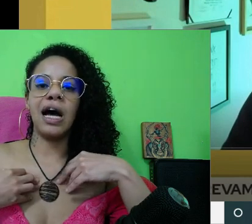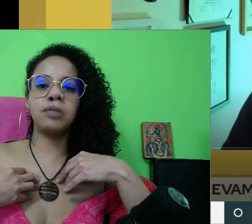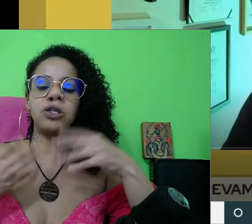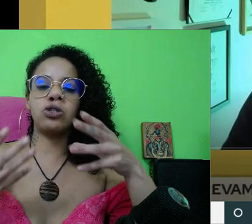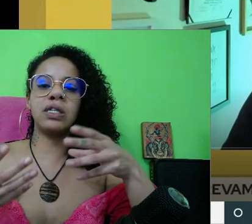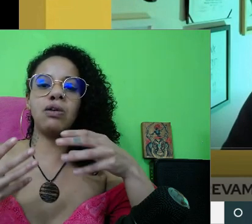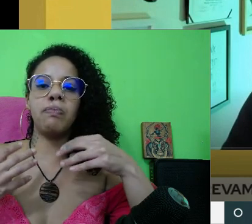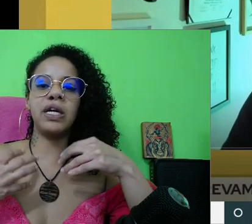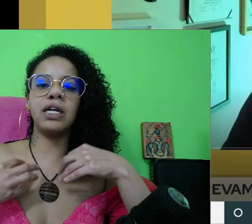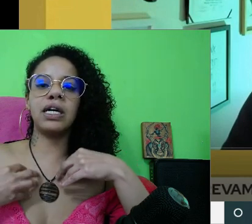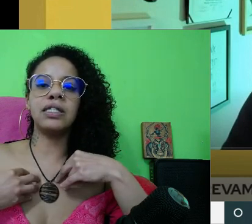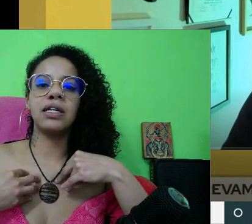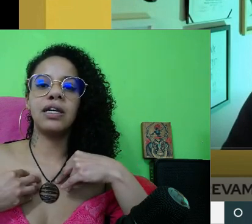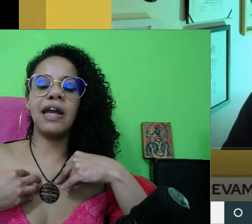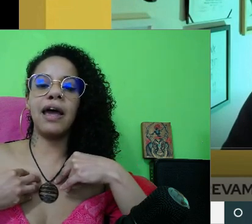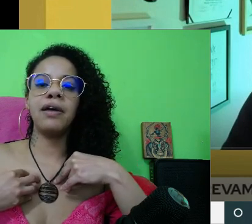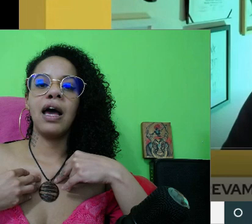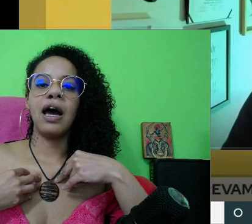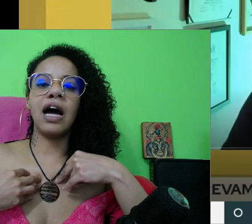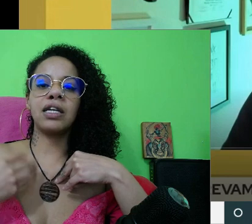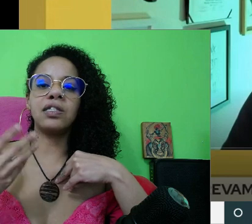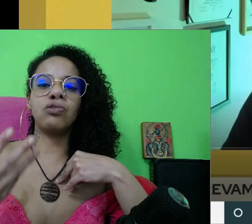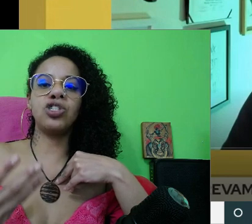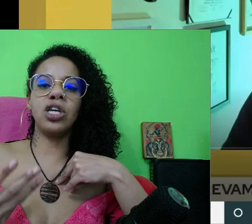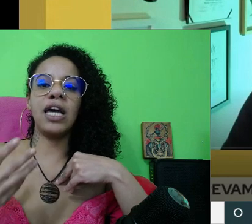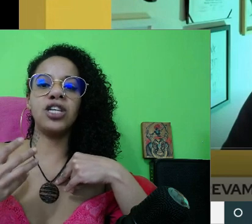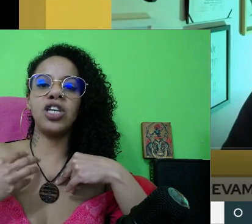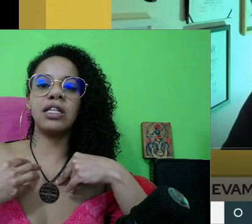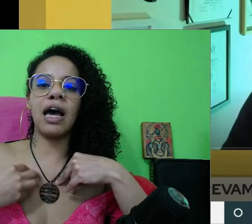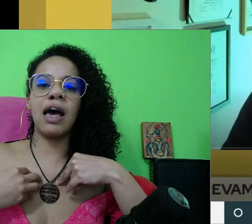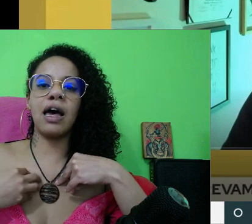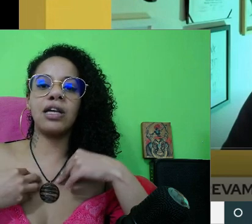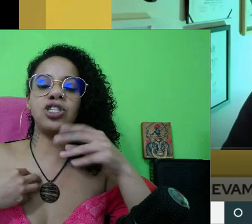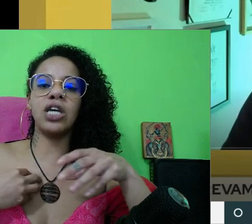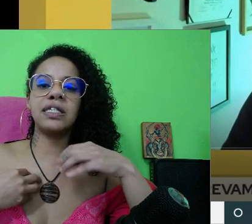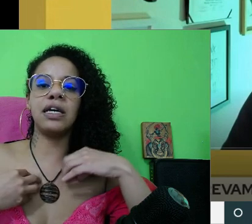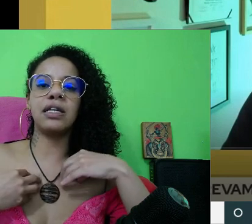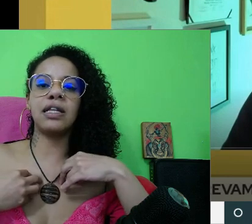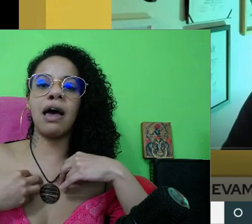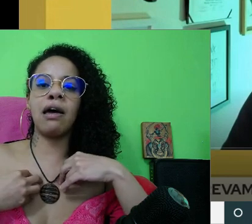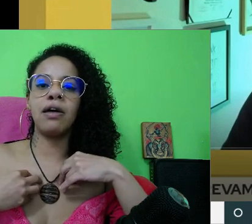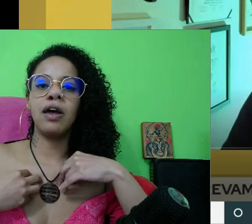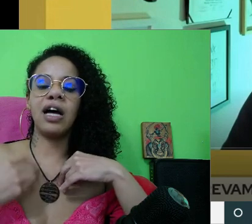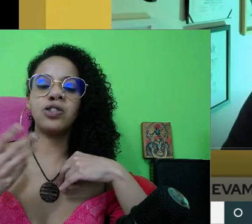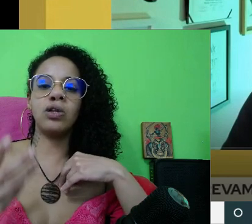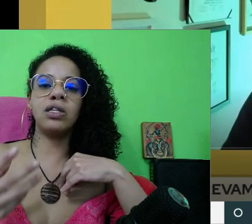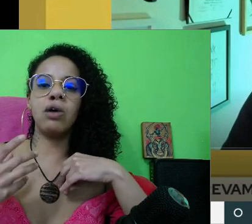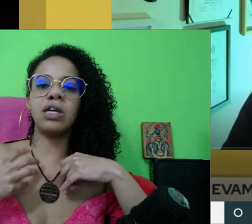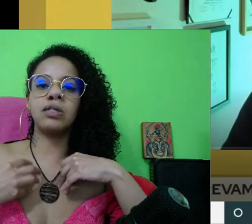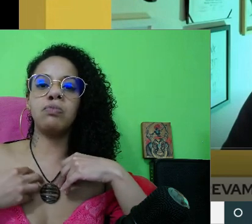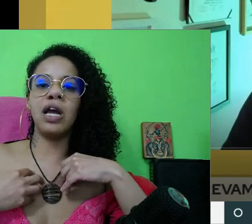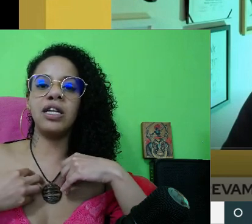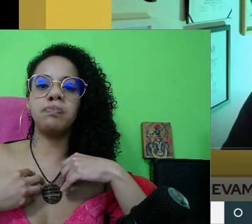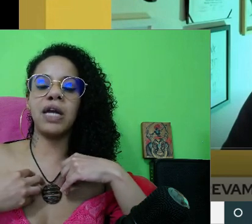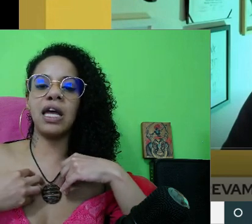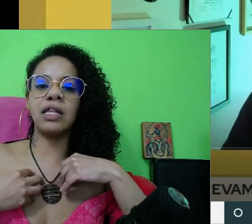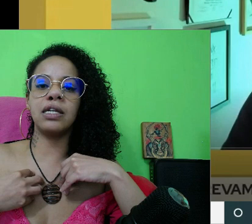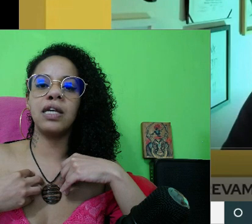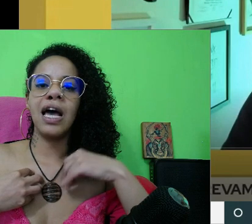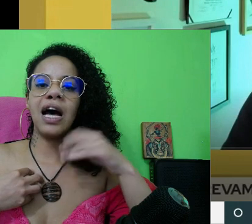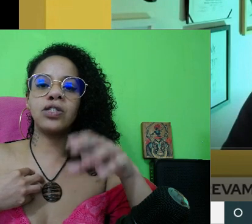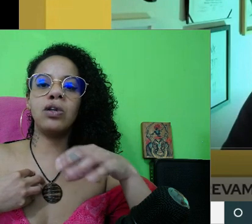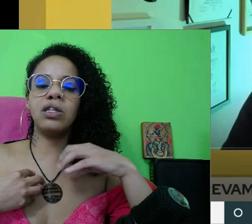as pessoas não brancas né A questão de rejeitar de aceitar a solidão das mulheres